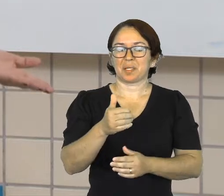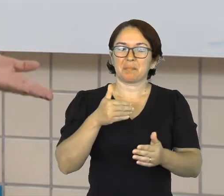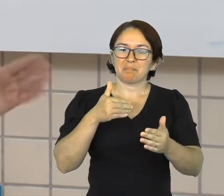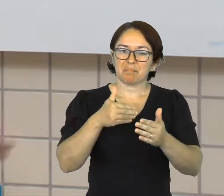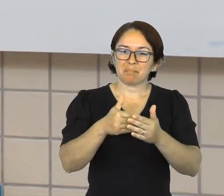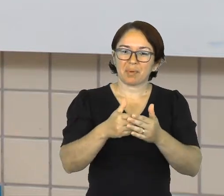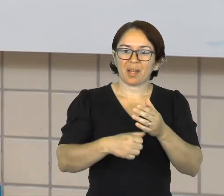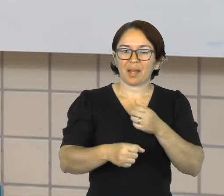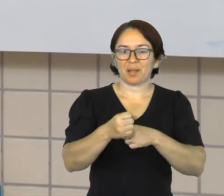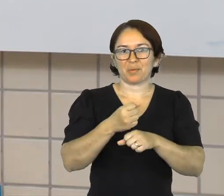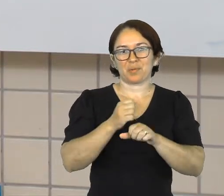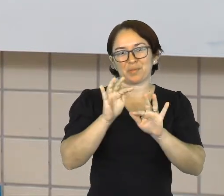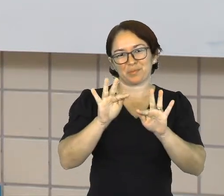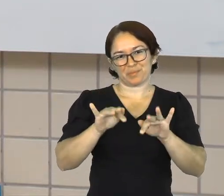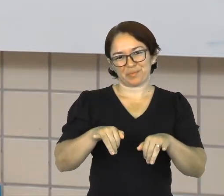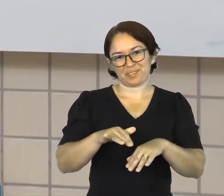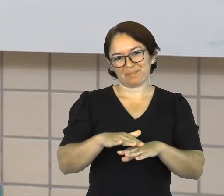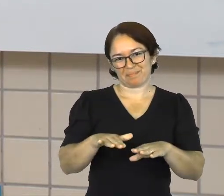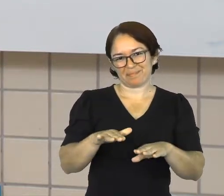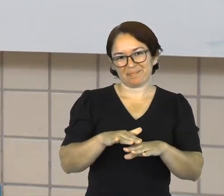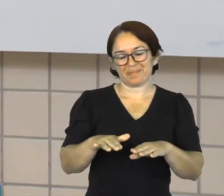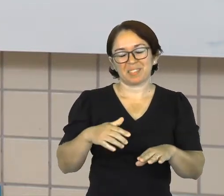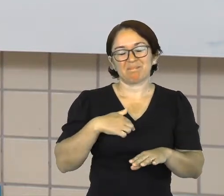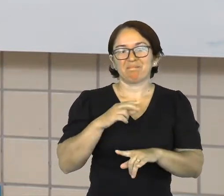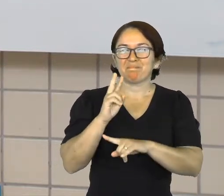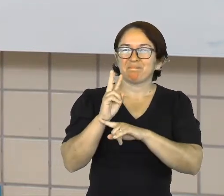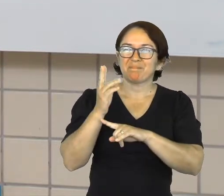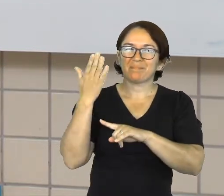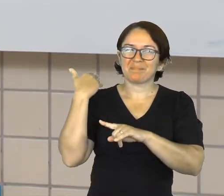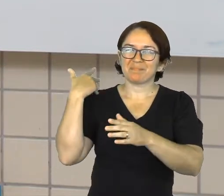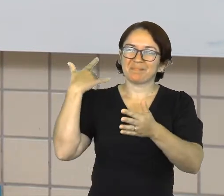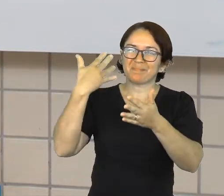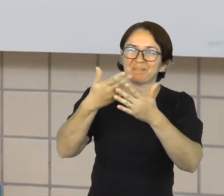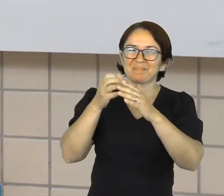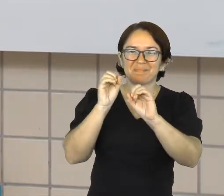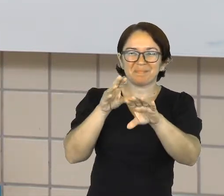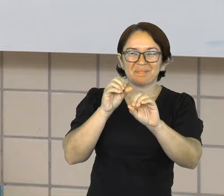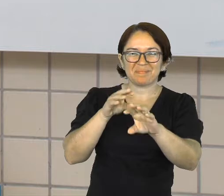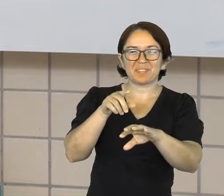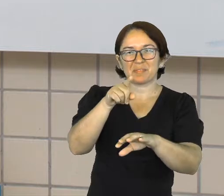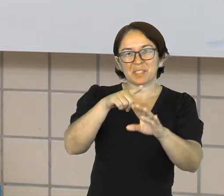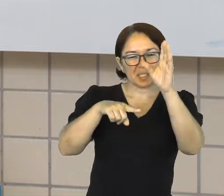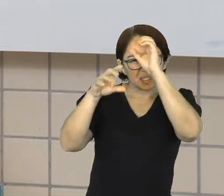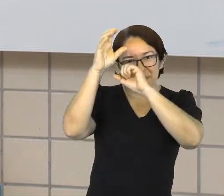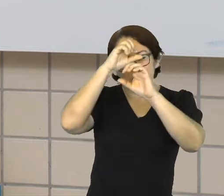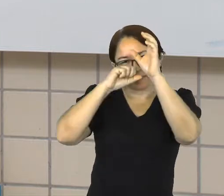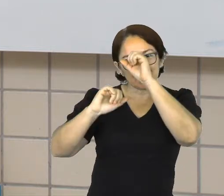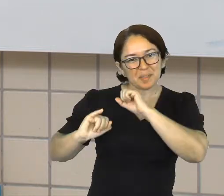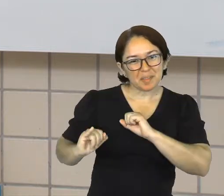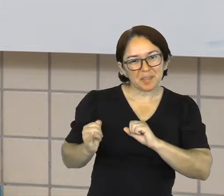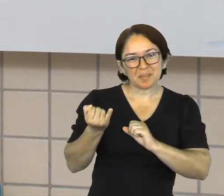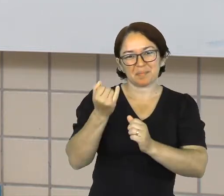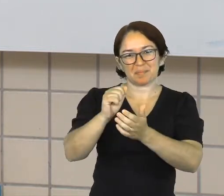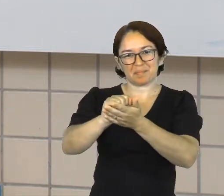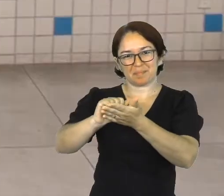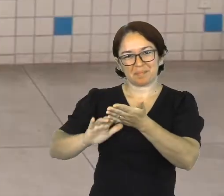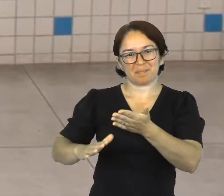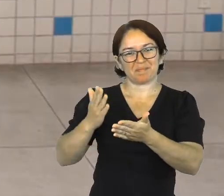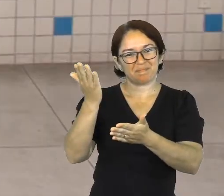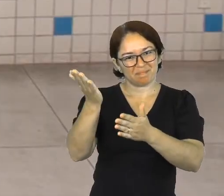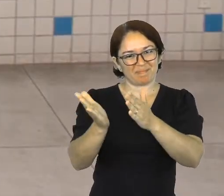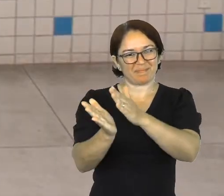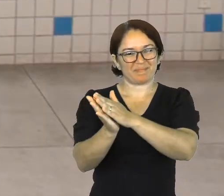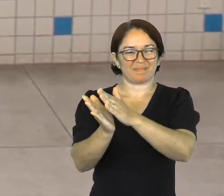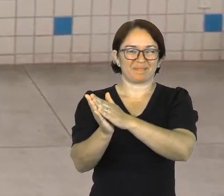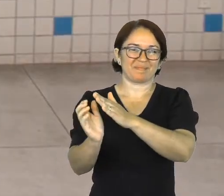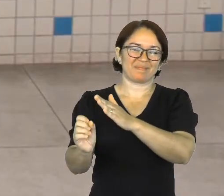letivo. Eu espero que vocês tenham tido um bom aprendizado, aproveitado bastante as aulas, as atividades da plataforma. E a